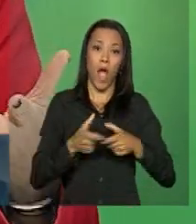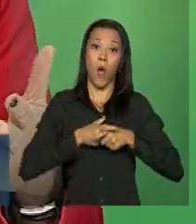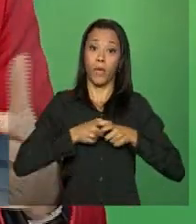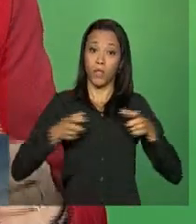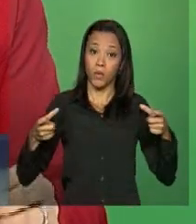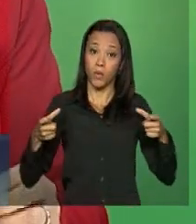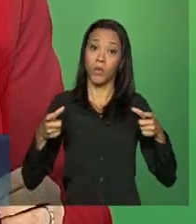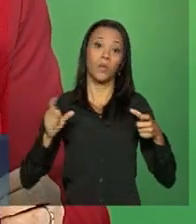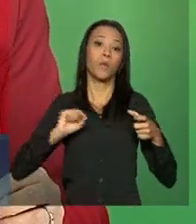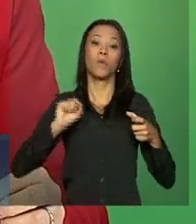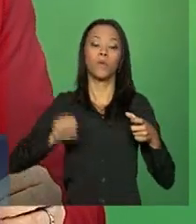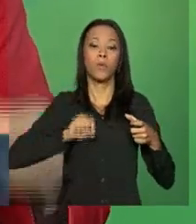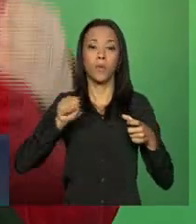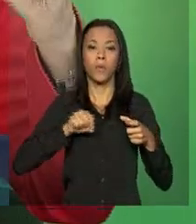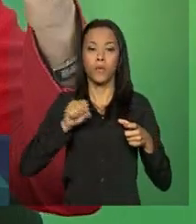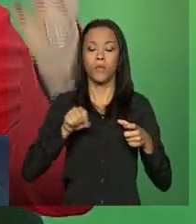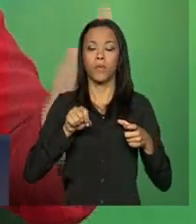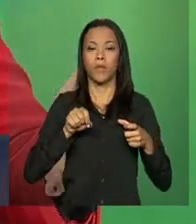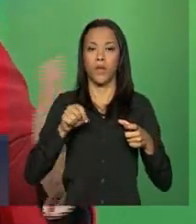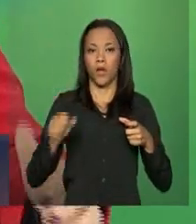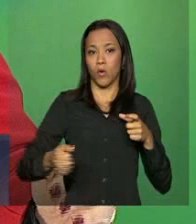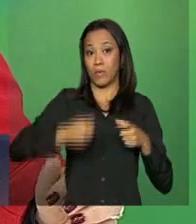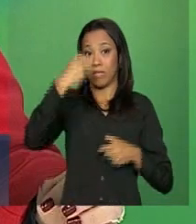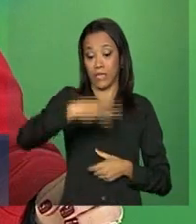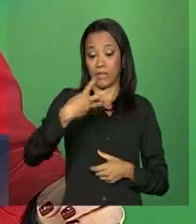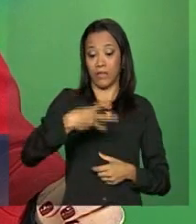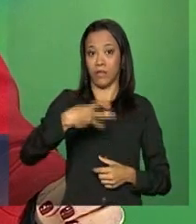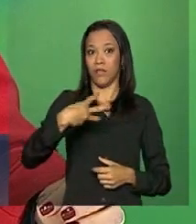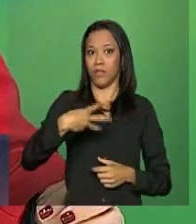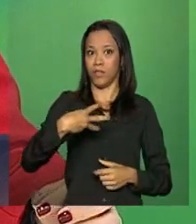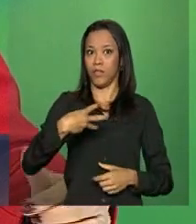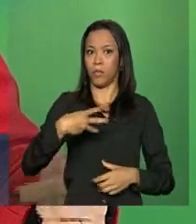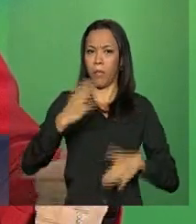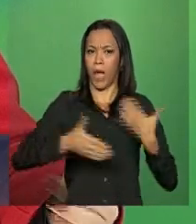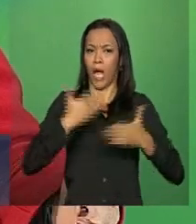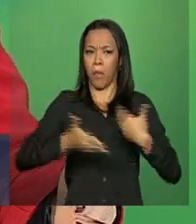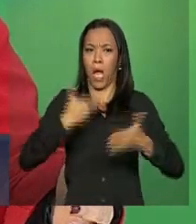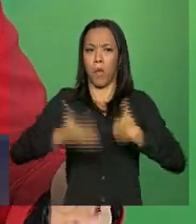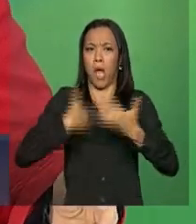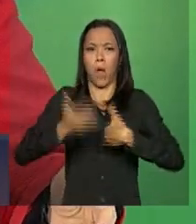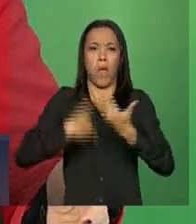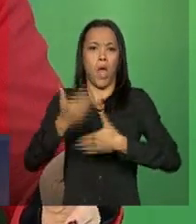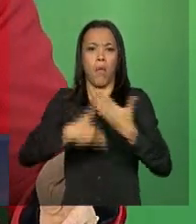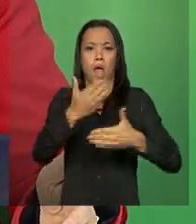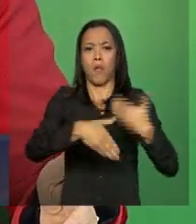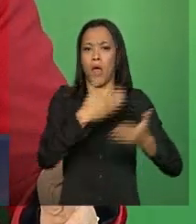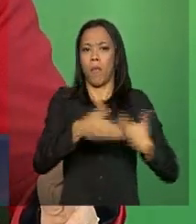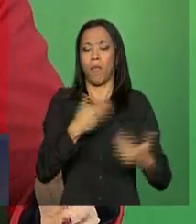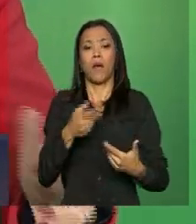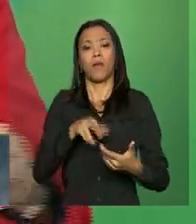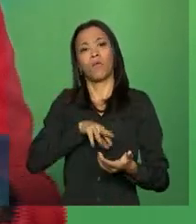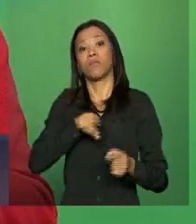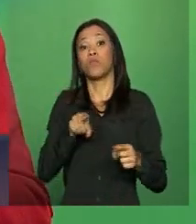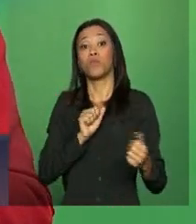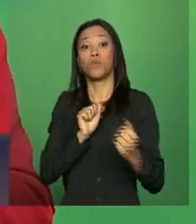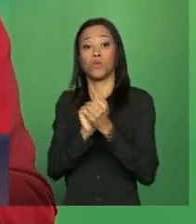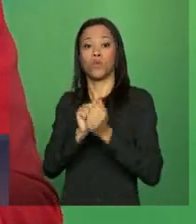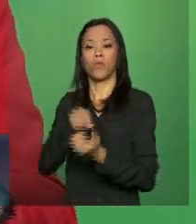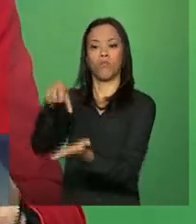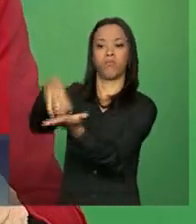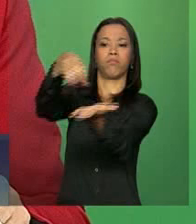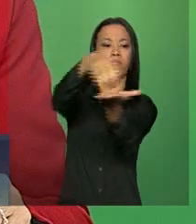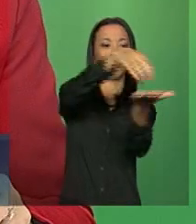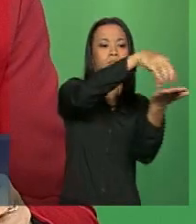muito, é o terceiro banco em ativos do país, aumentou muito a sua capilaridade, tanto através das agências próprias, como através